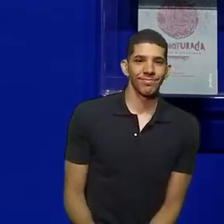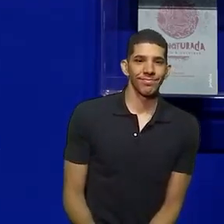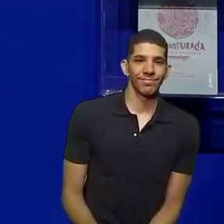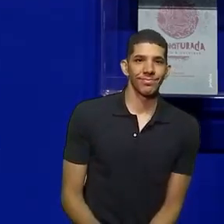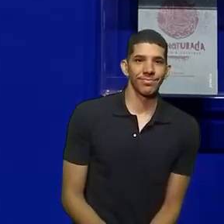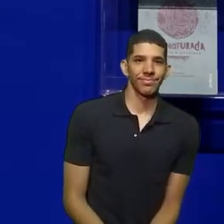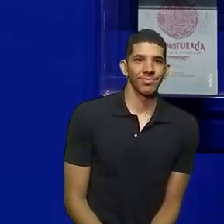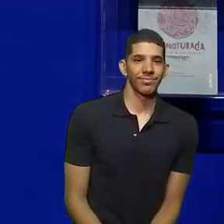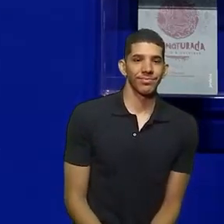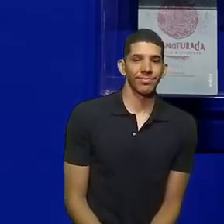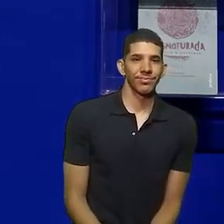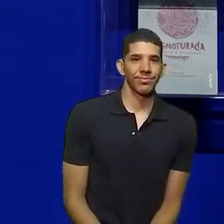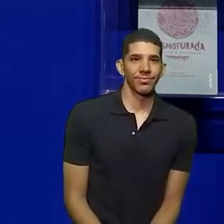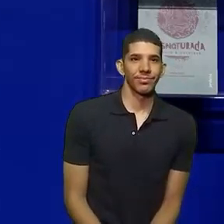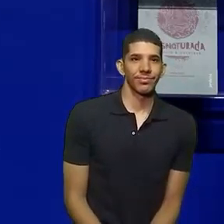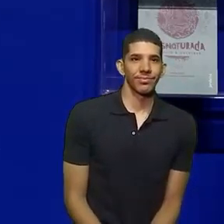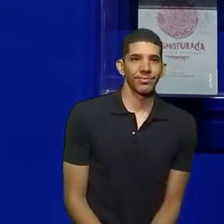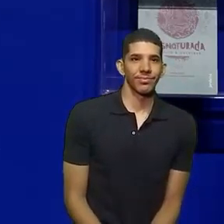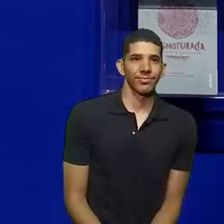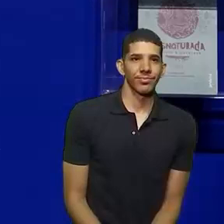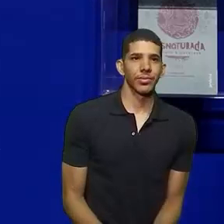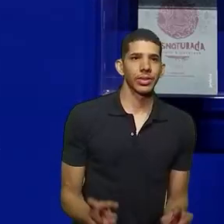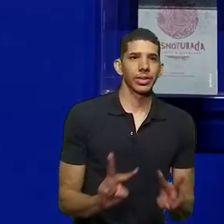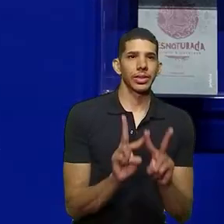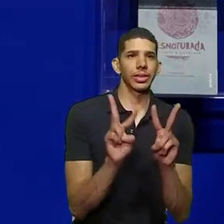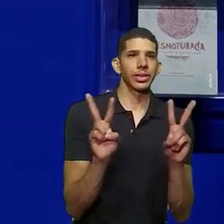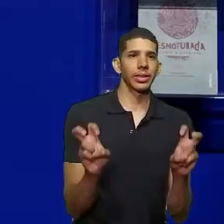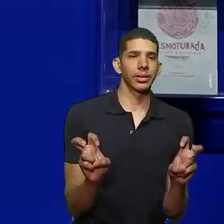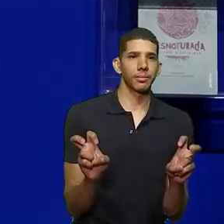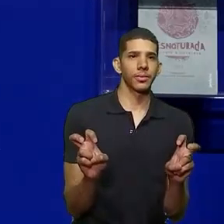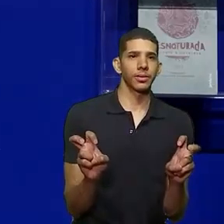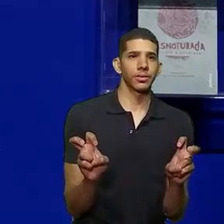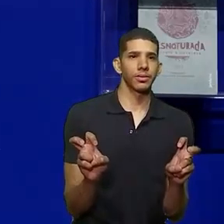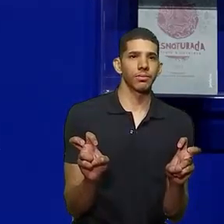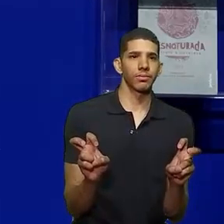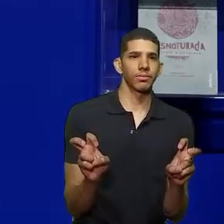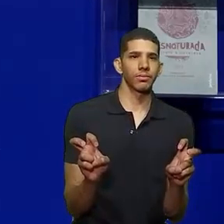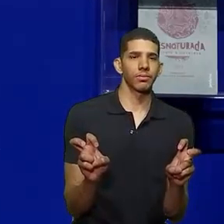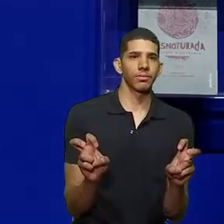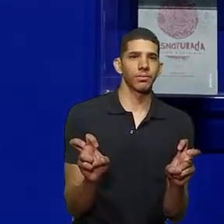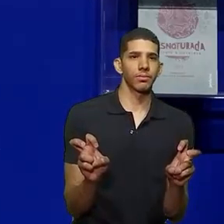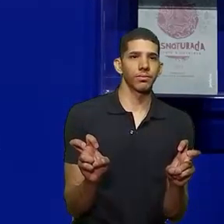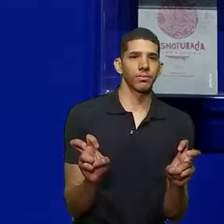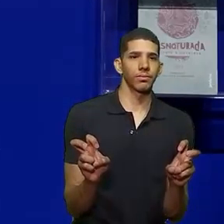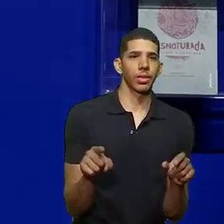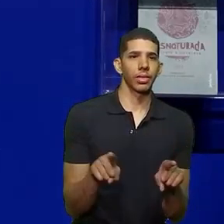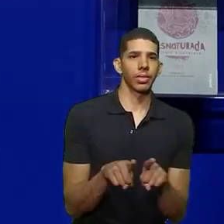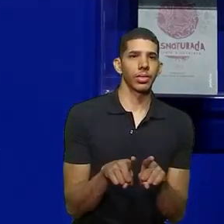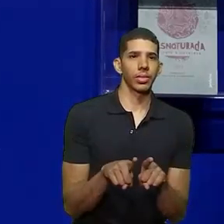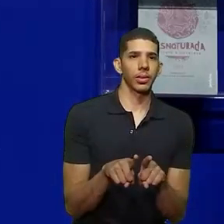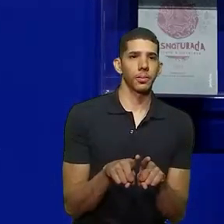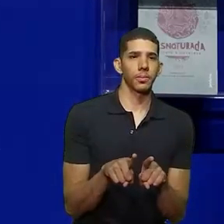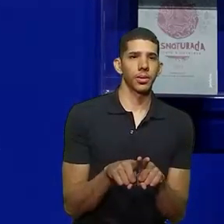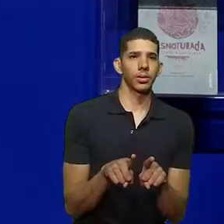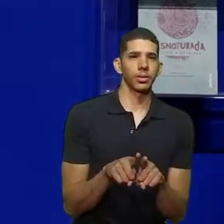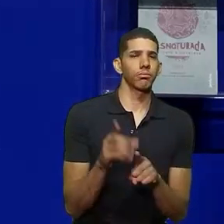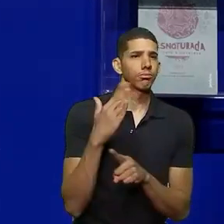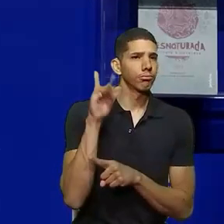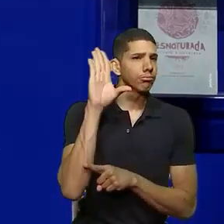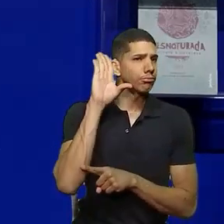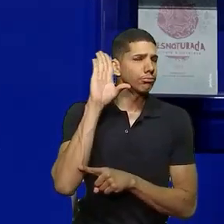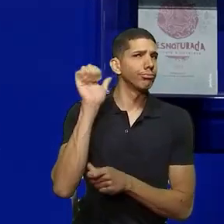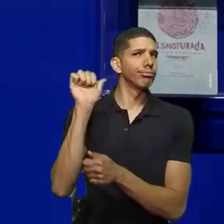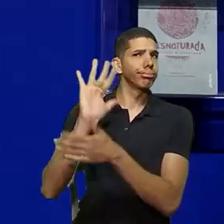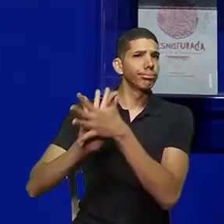Aí vem um termo mineiro que eu gosto muito também. Esse assuntar a vida, né? Esse escutar a história do